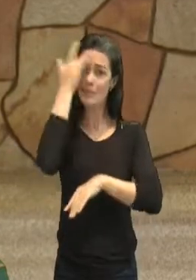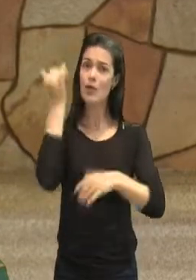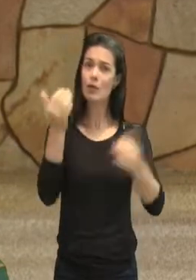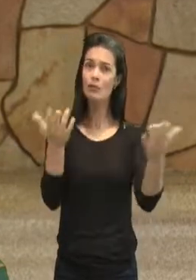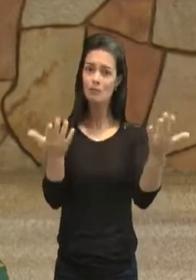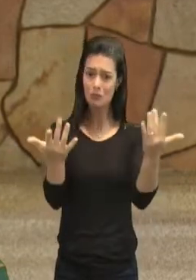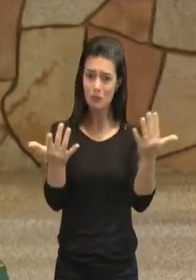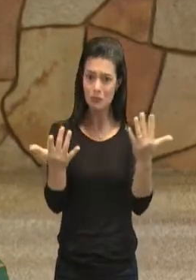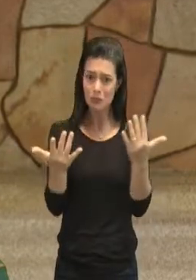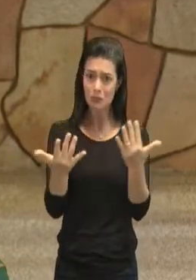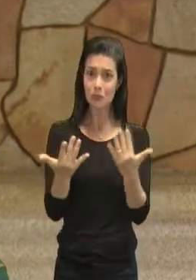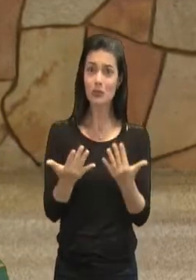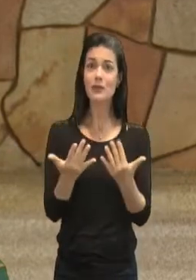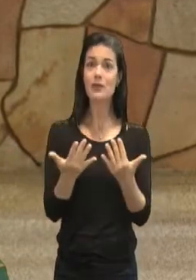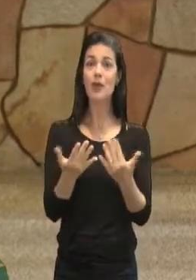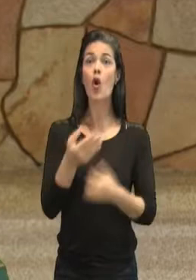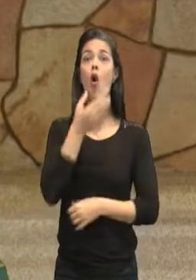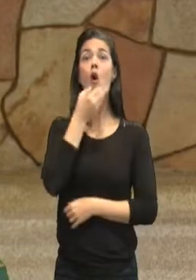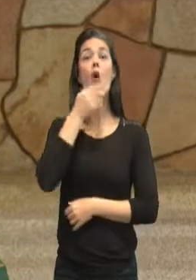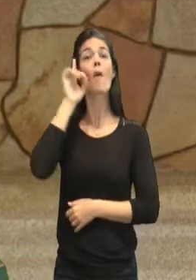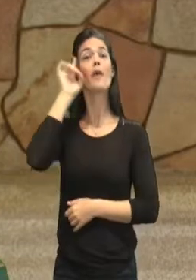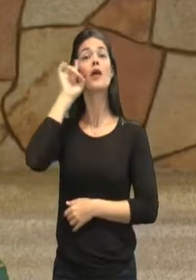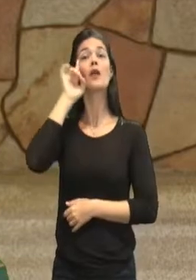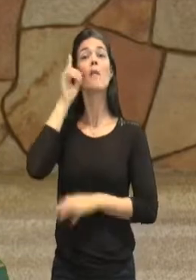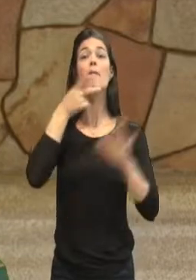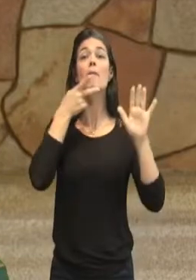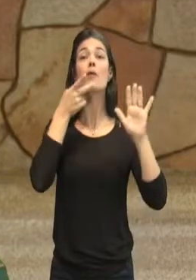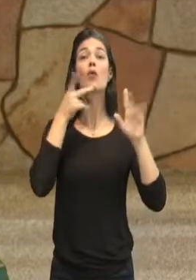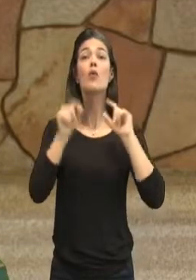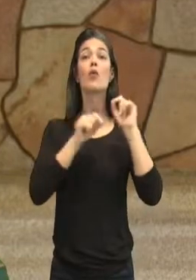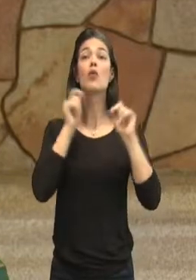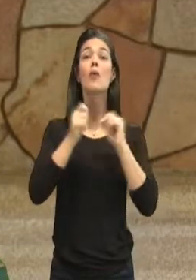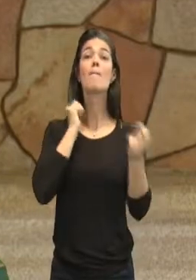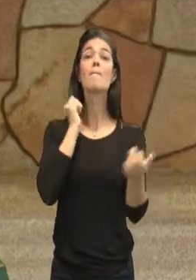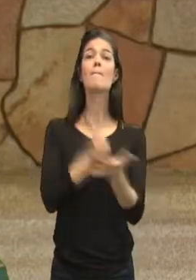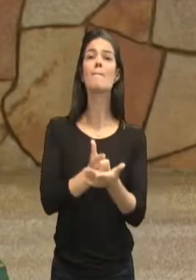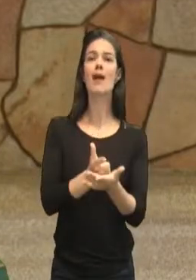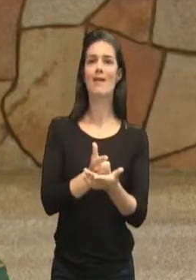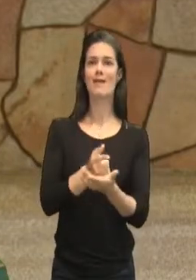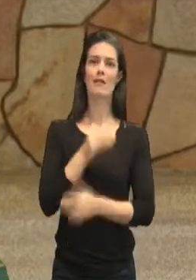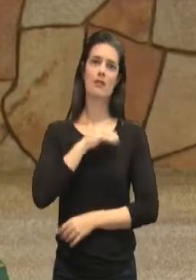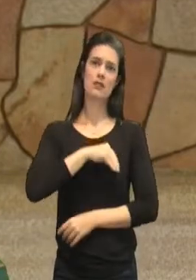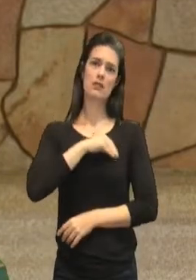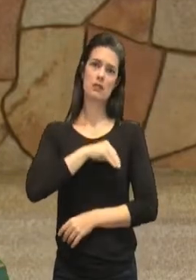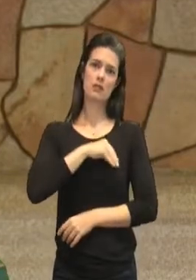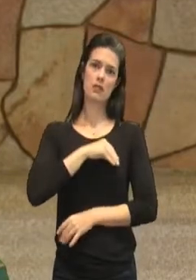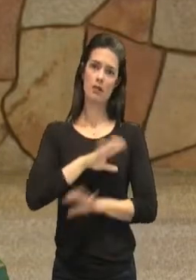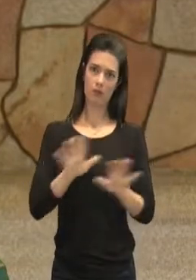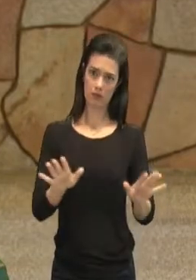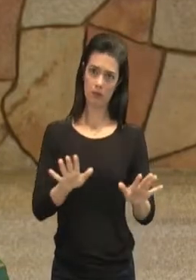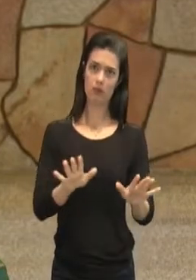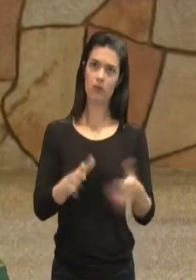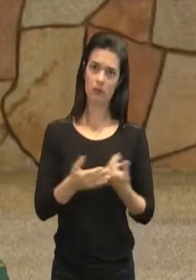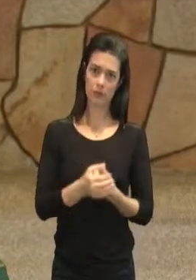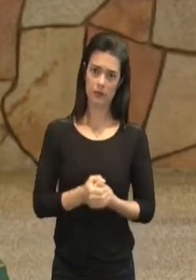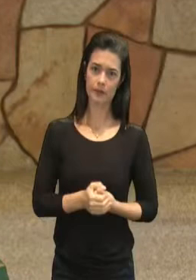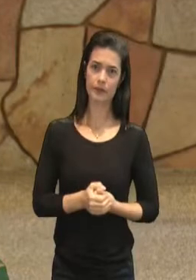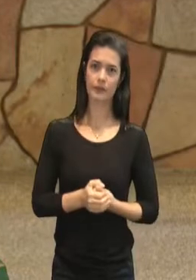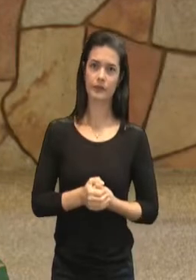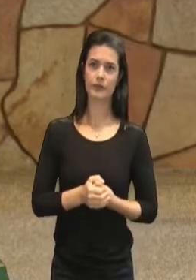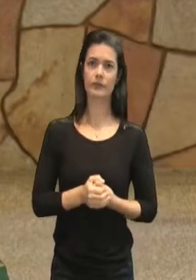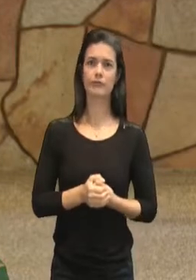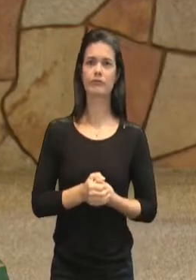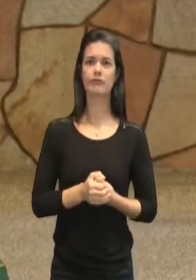colheita. E a promessa do dono daquele campo era pagar um denário a cada um que trabalhasse então naquela colheita. O dia